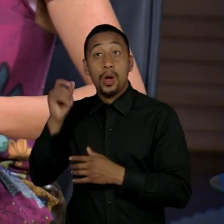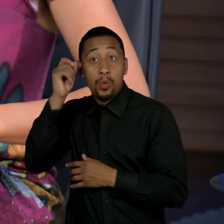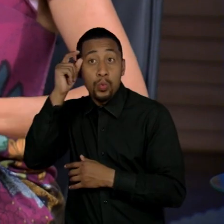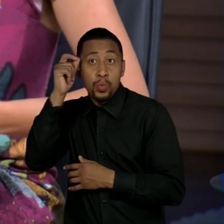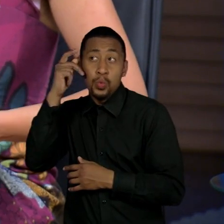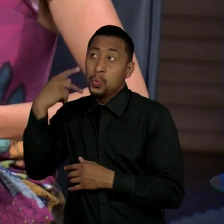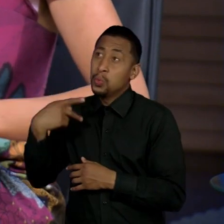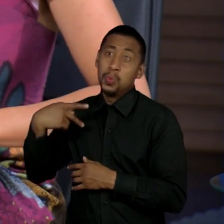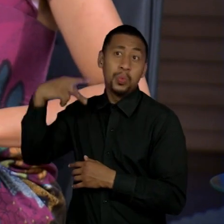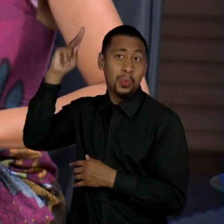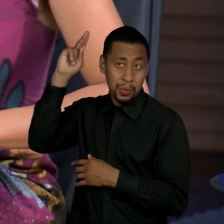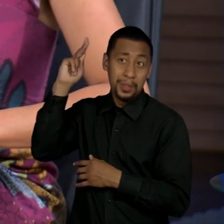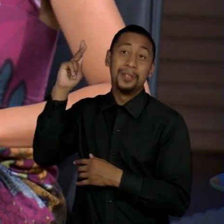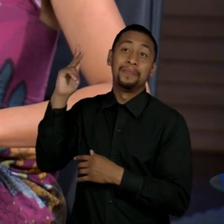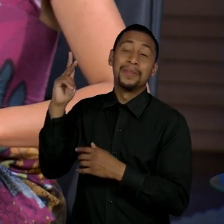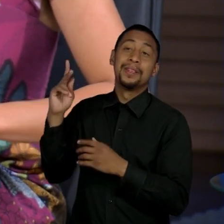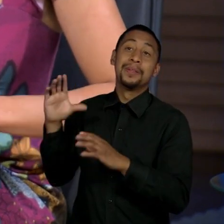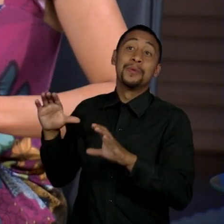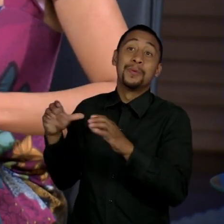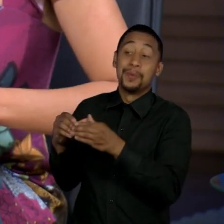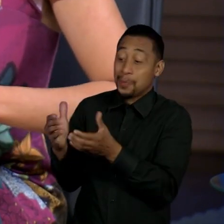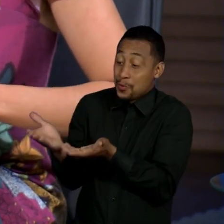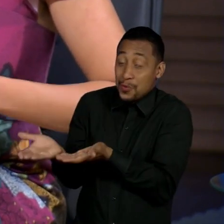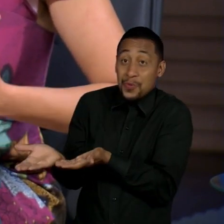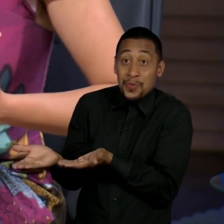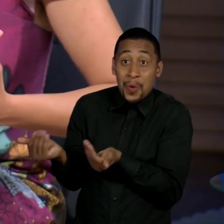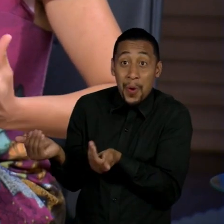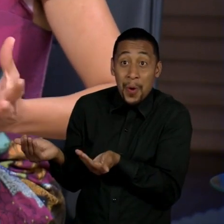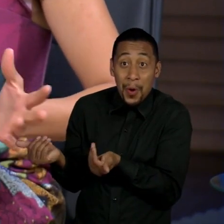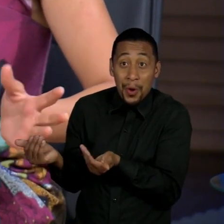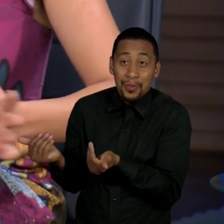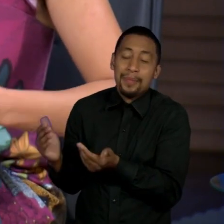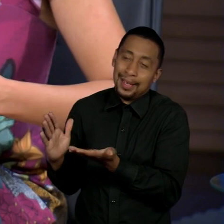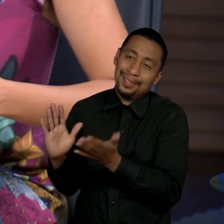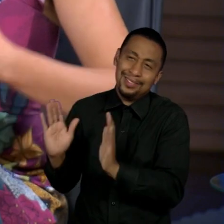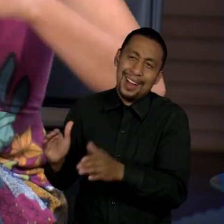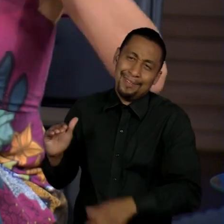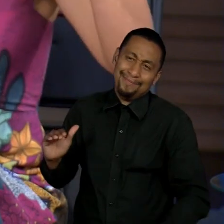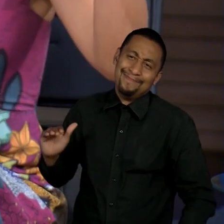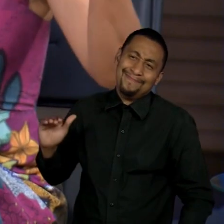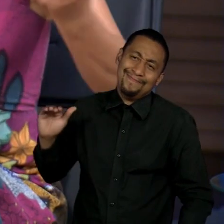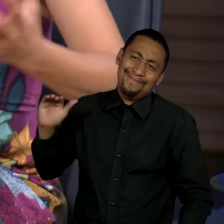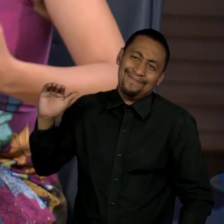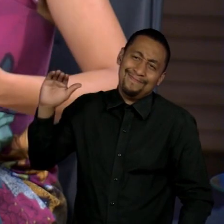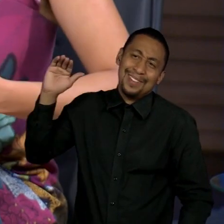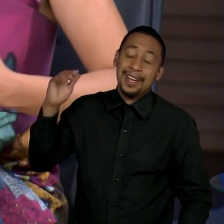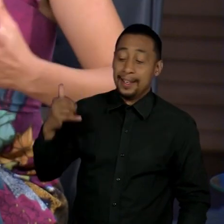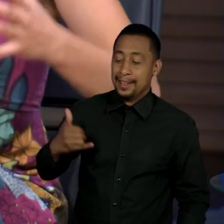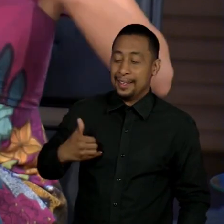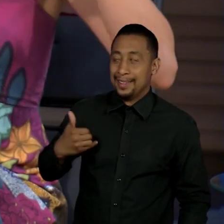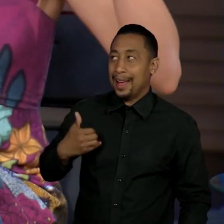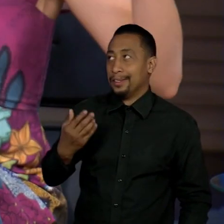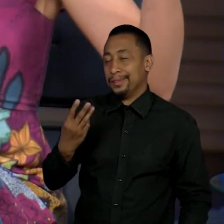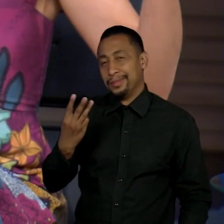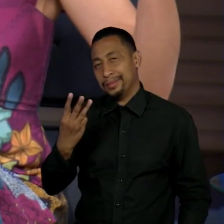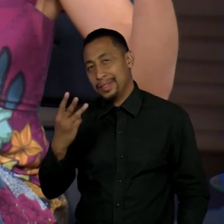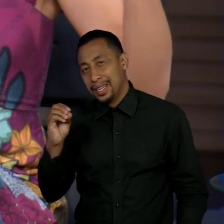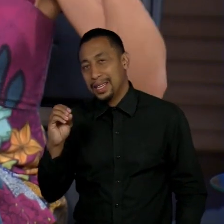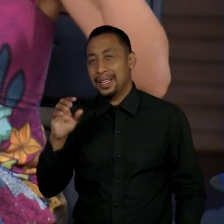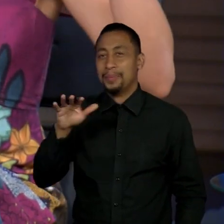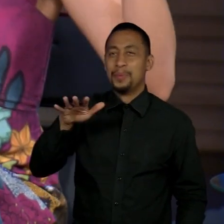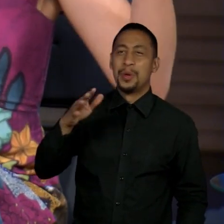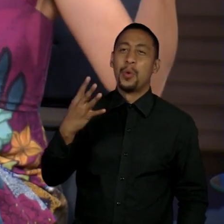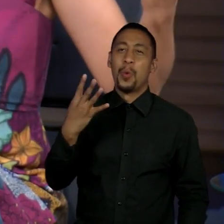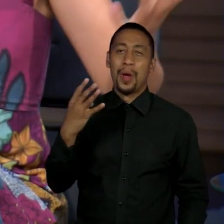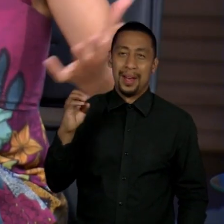bonita de jovens, e jovens que agora não são mais tão jovens, que já estão lá dos seus 30, 40, e que de